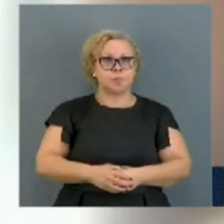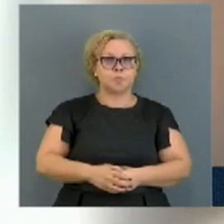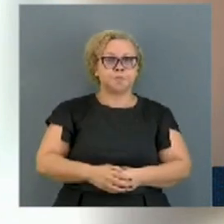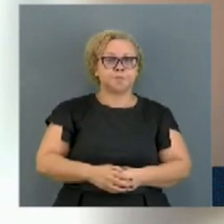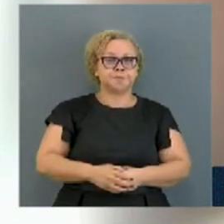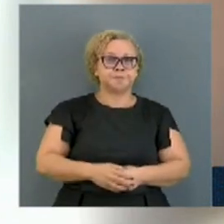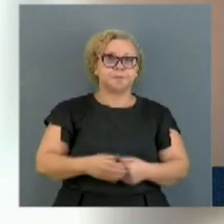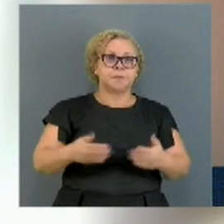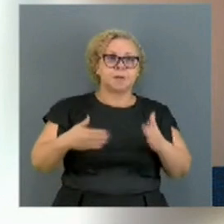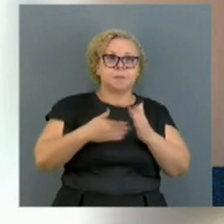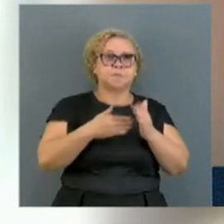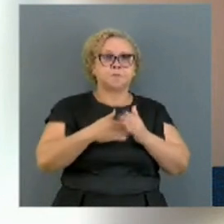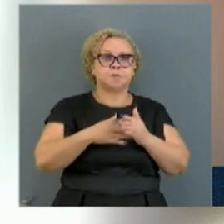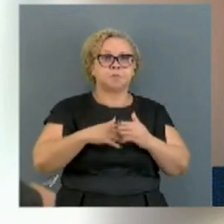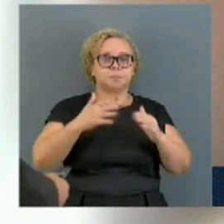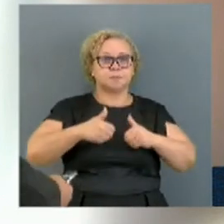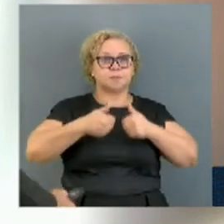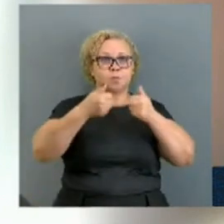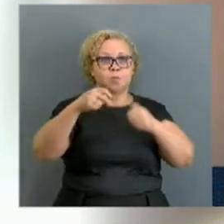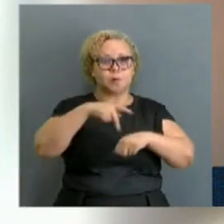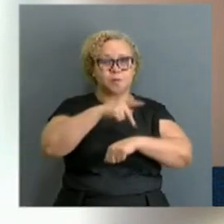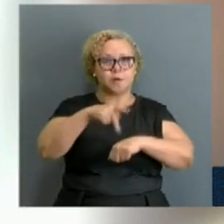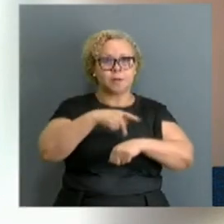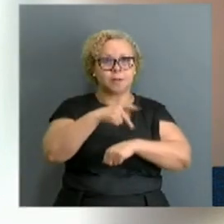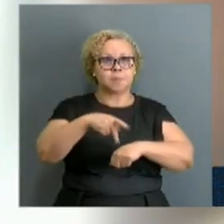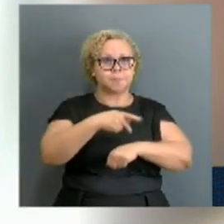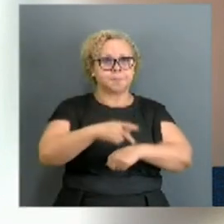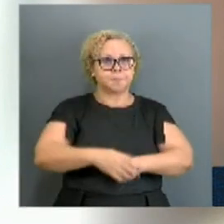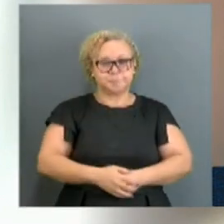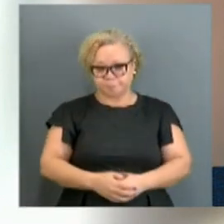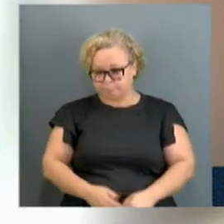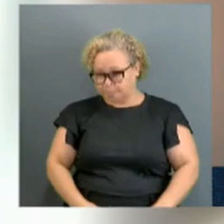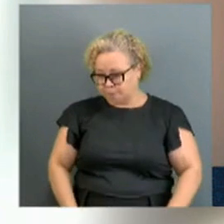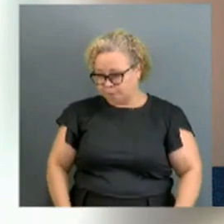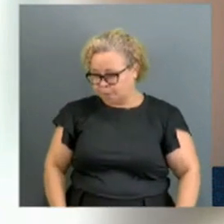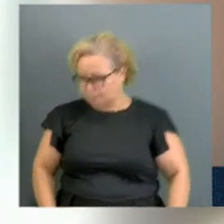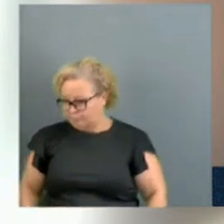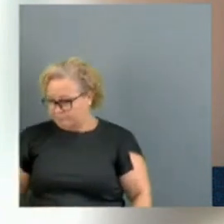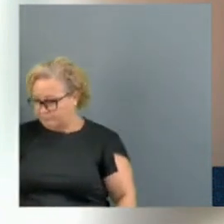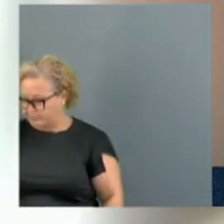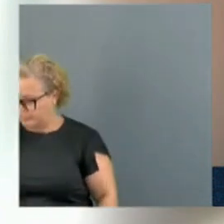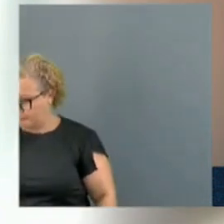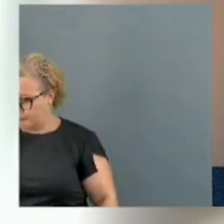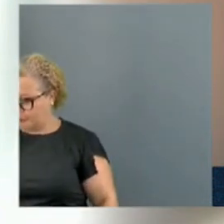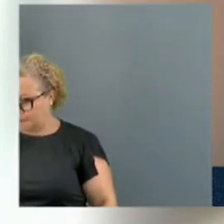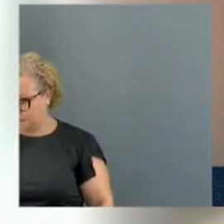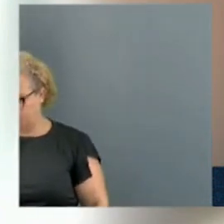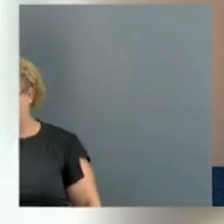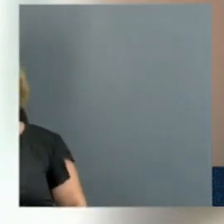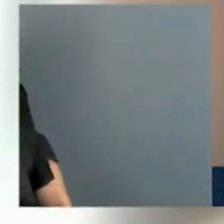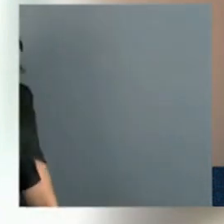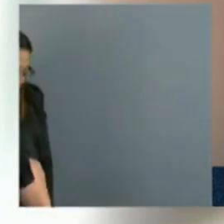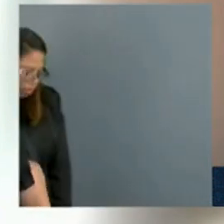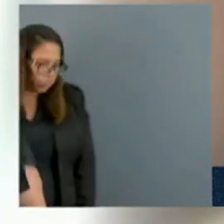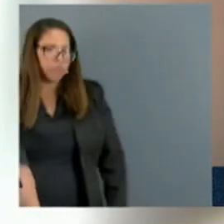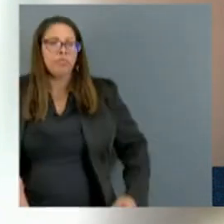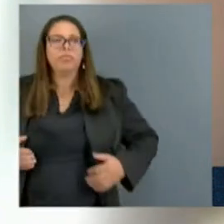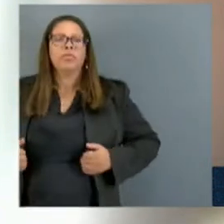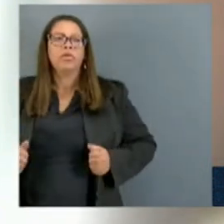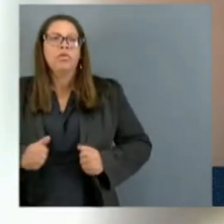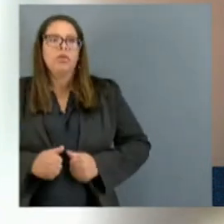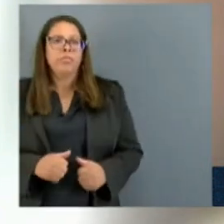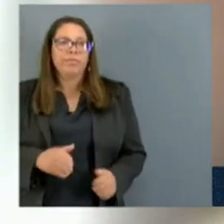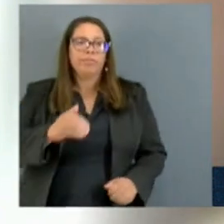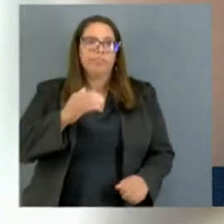país. Hoje, verificamos um cenário de muito maior proteção de direitos dos consumidores, que não enfrentam mais tantos produtos defeituosos que explodem, por